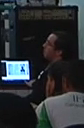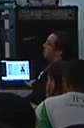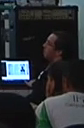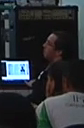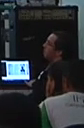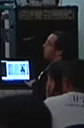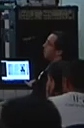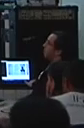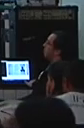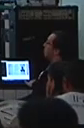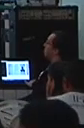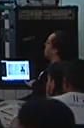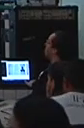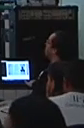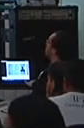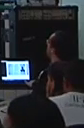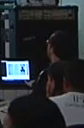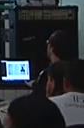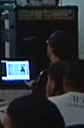Olá.